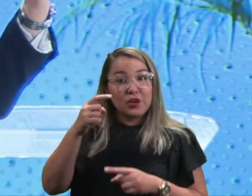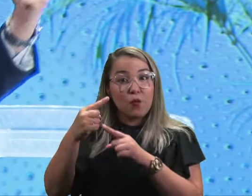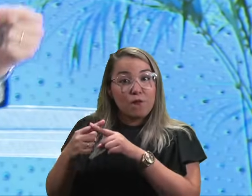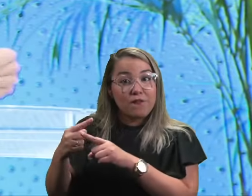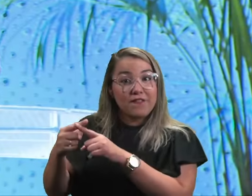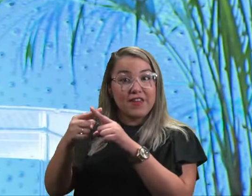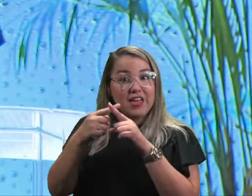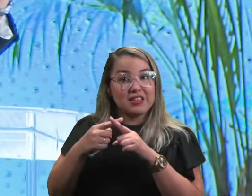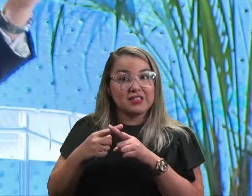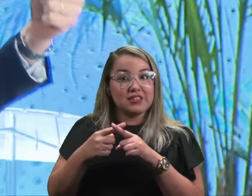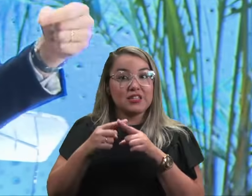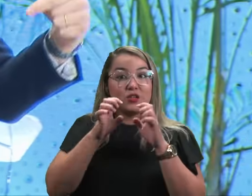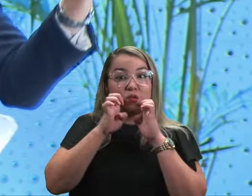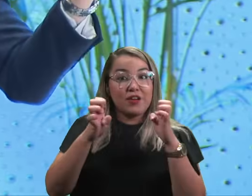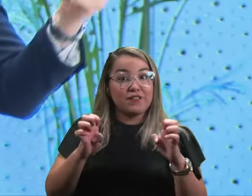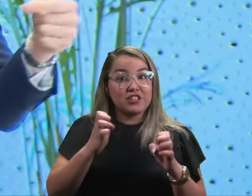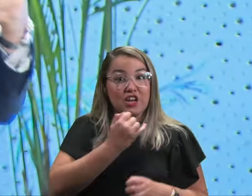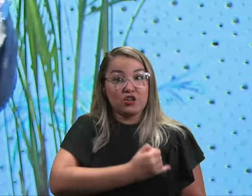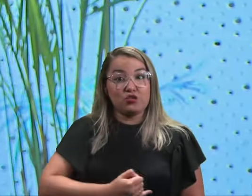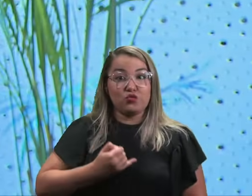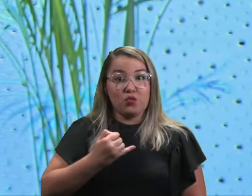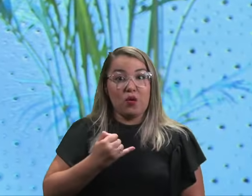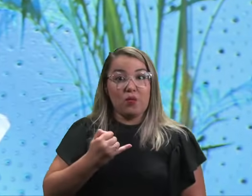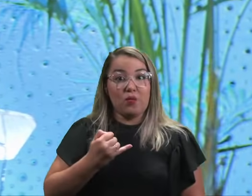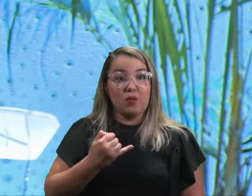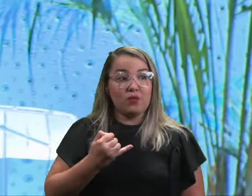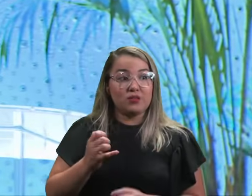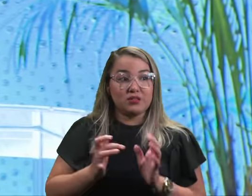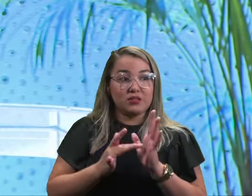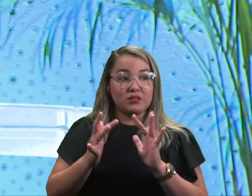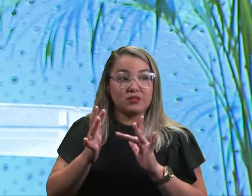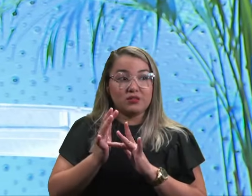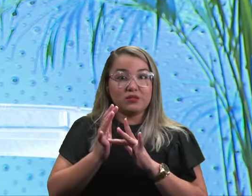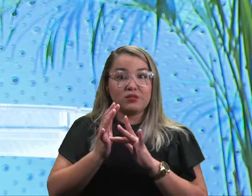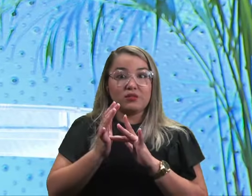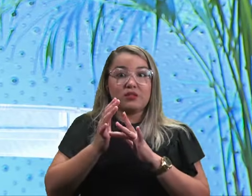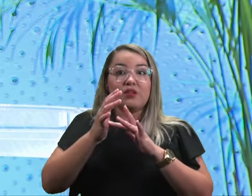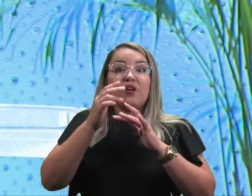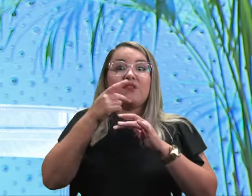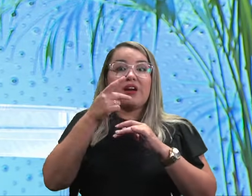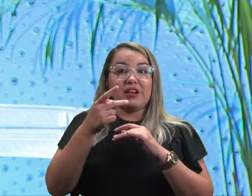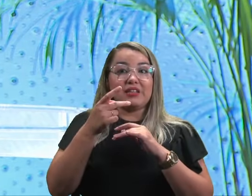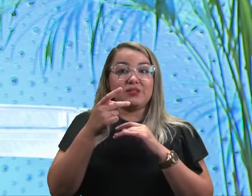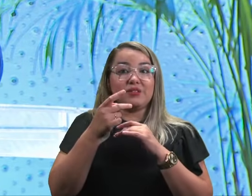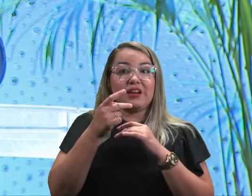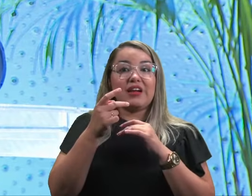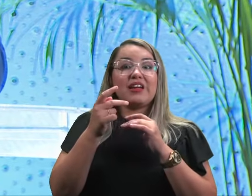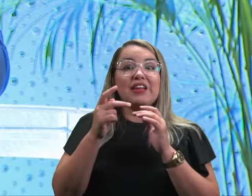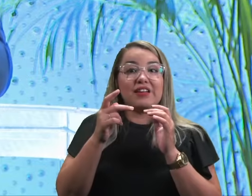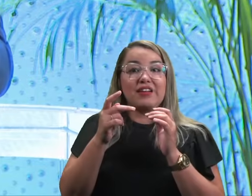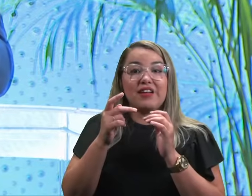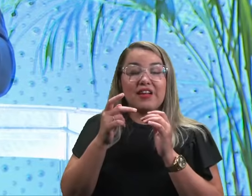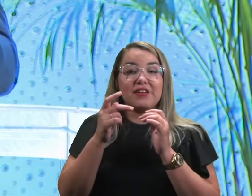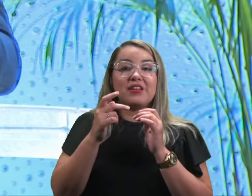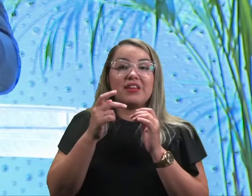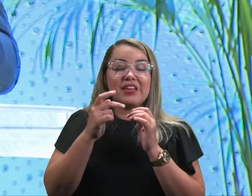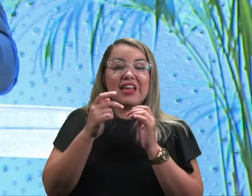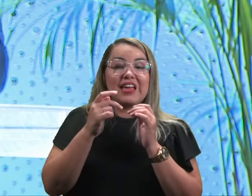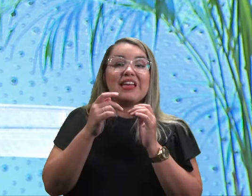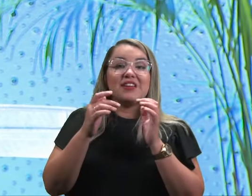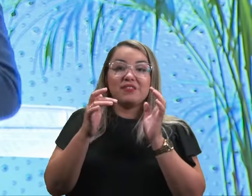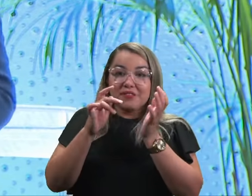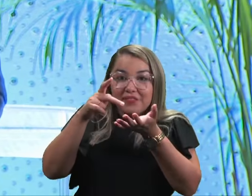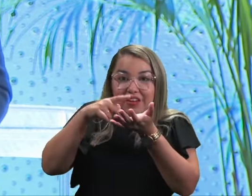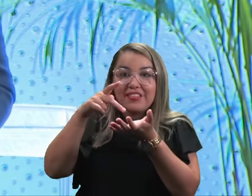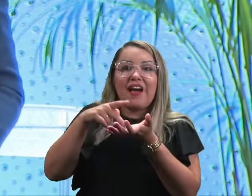vezes no Evangelho de João esta expressão de Cristo Jesus: em verdade, vos digo.